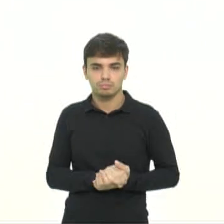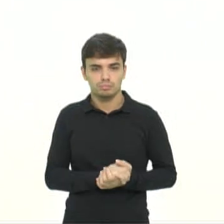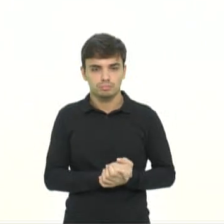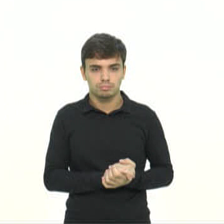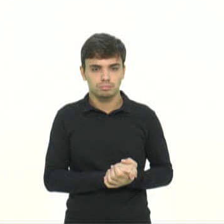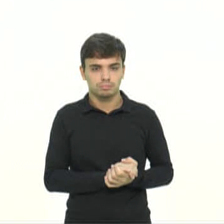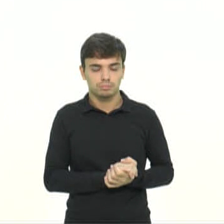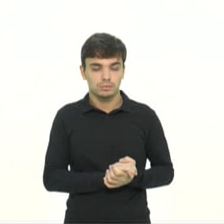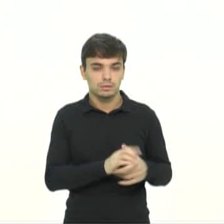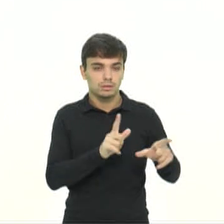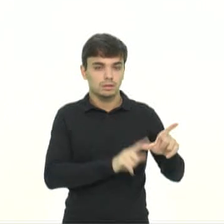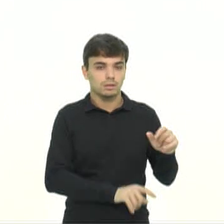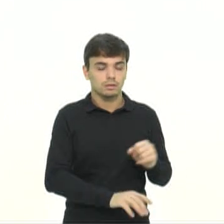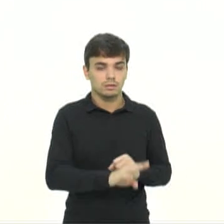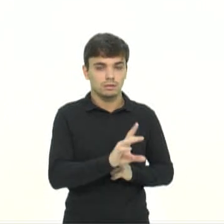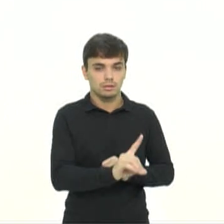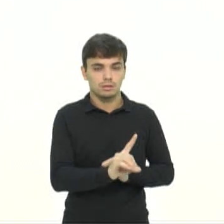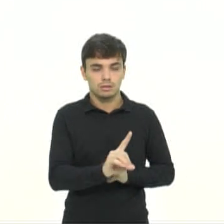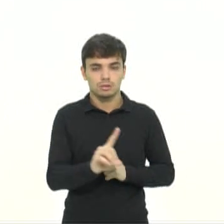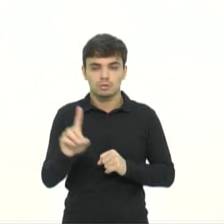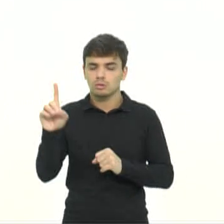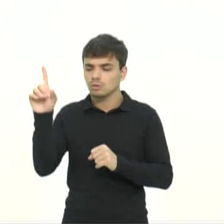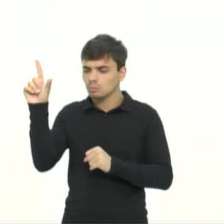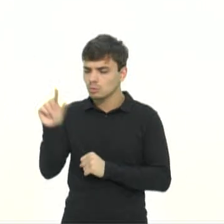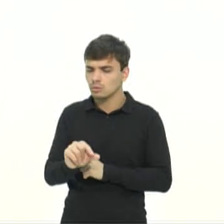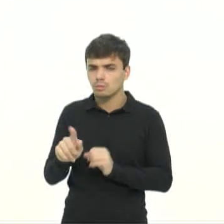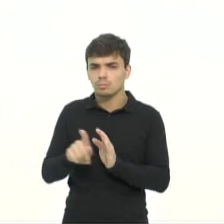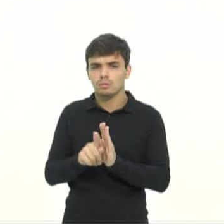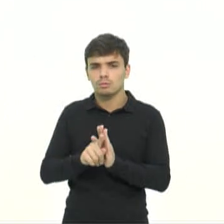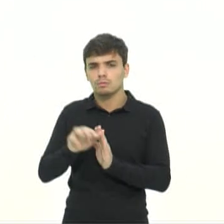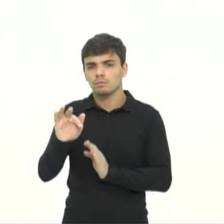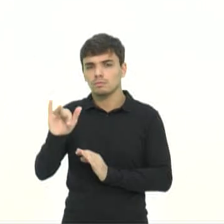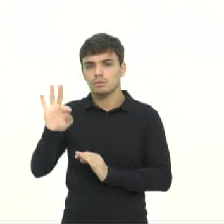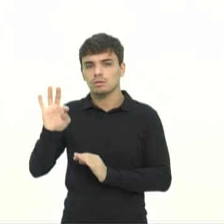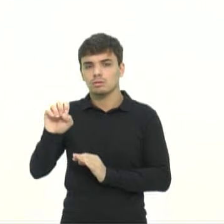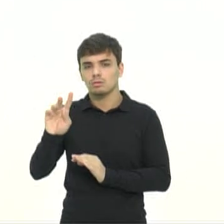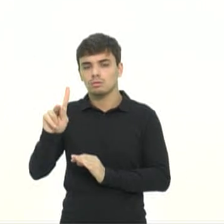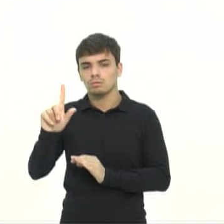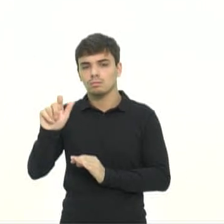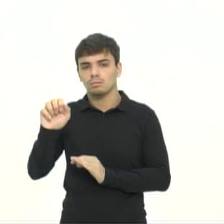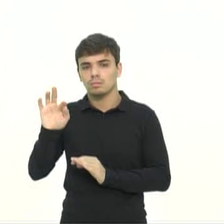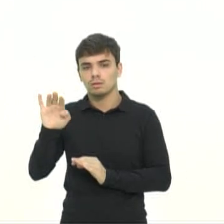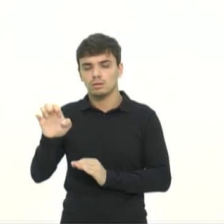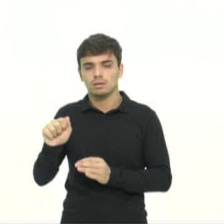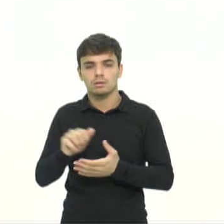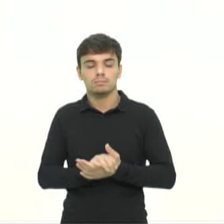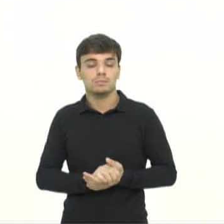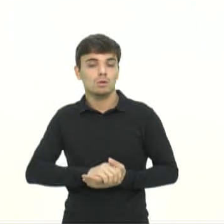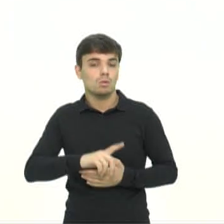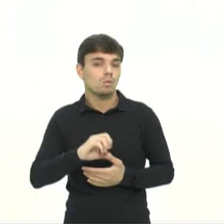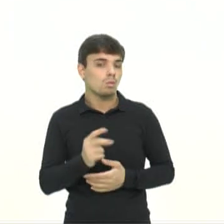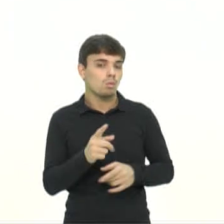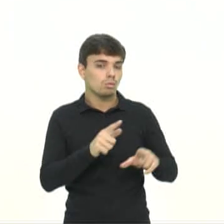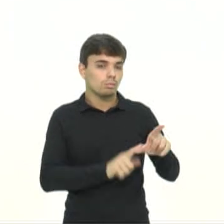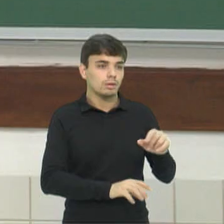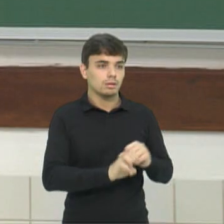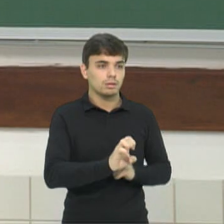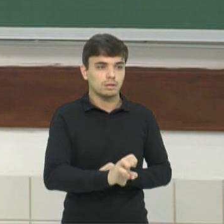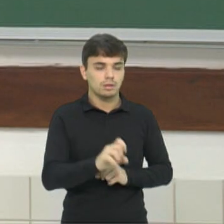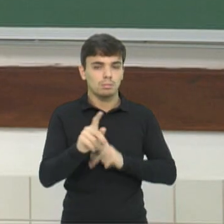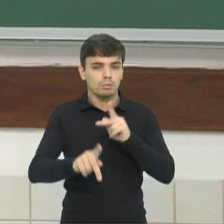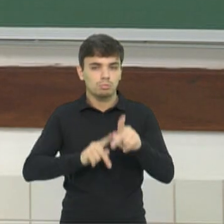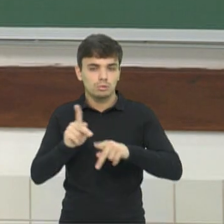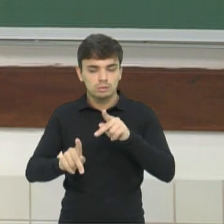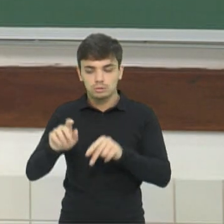da quantidade do fitoplâncton devido à redução do estoque de copépodos. Ou letra E, da população de atuns pelo aumento